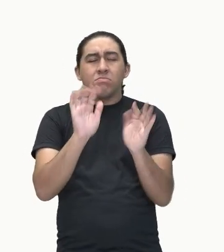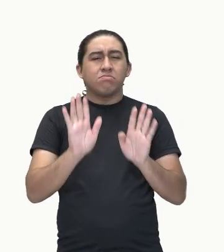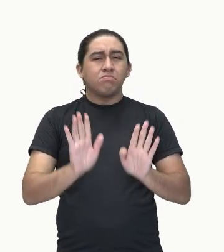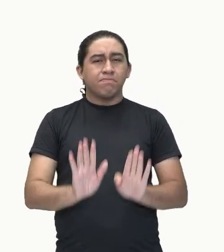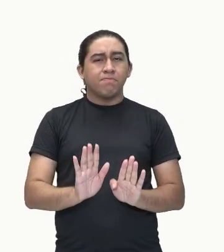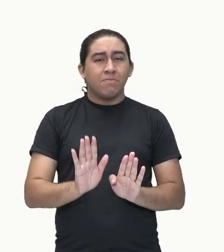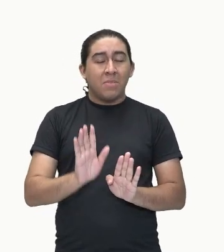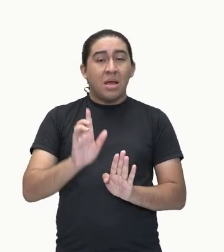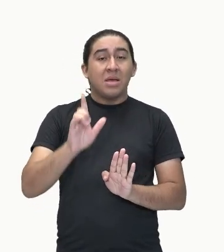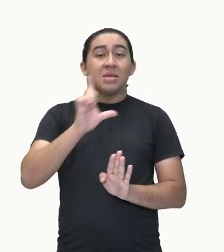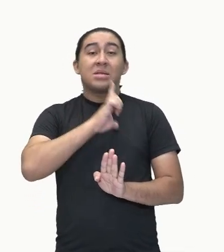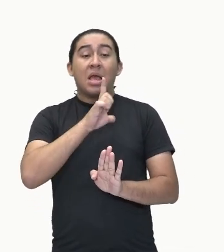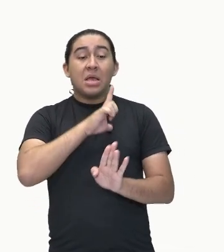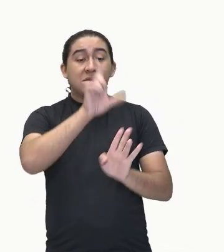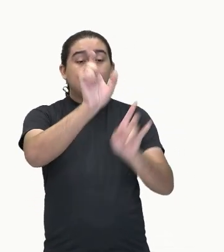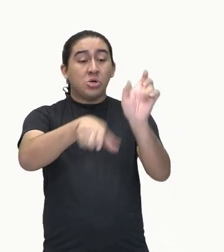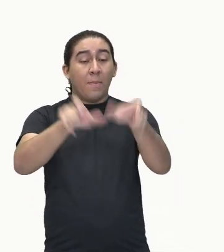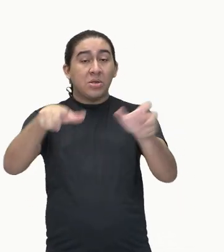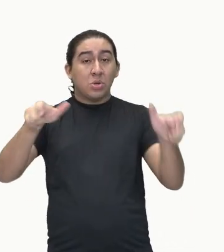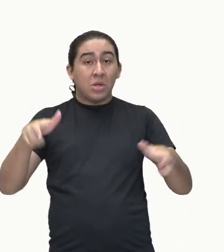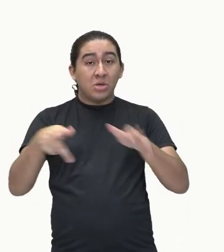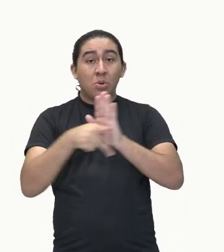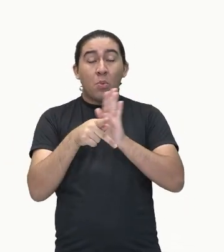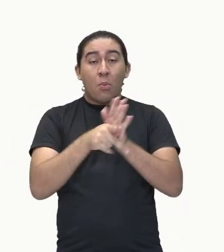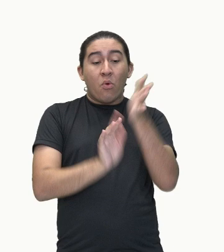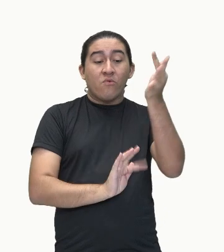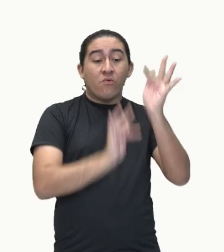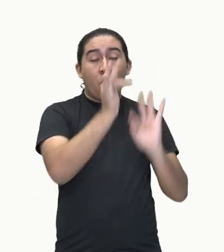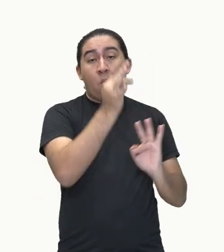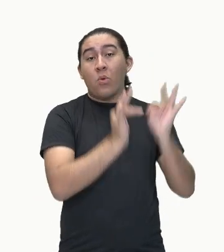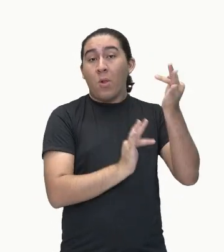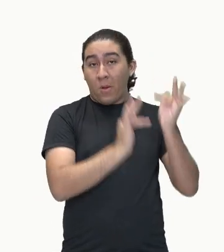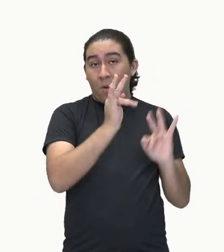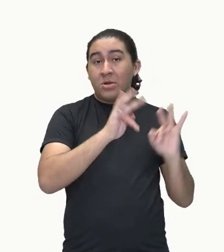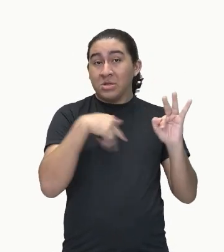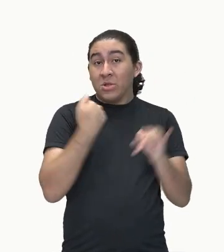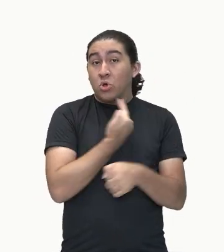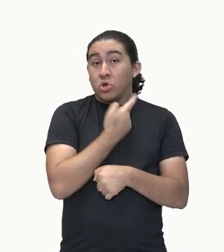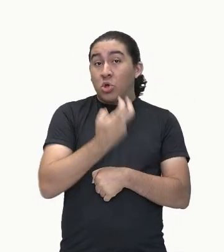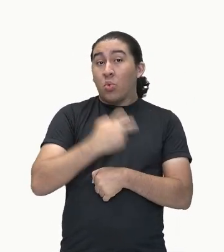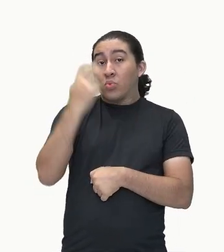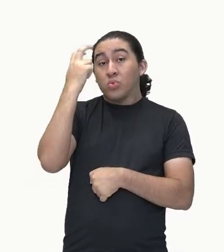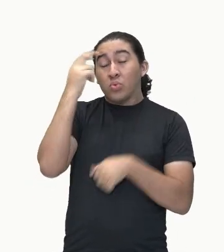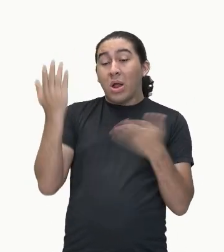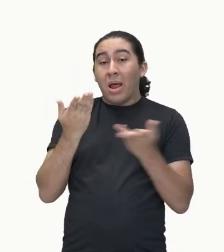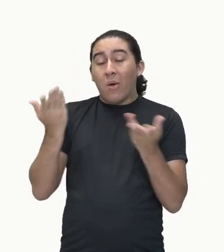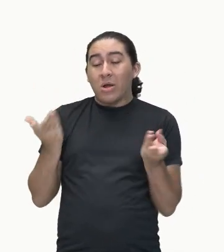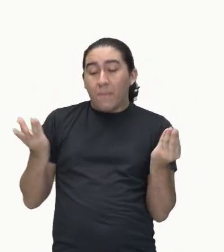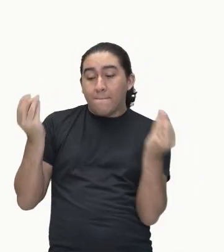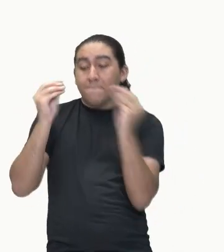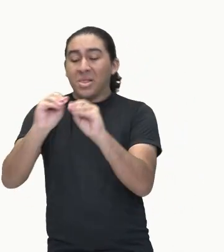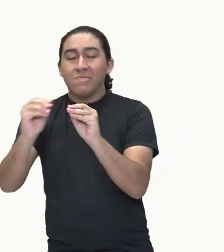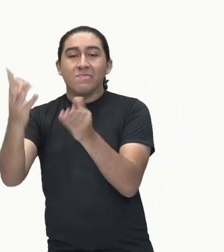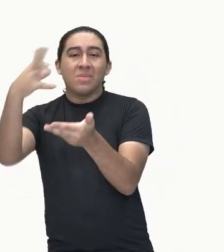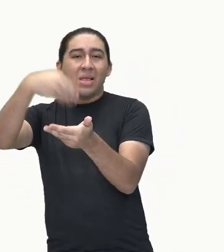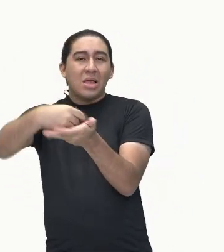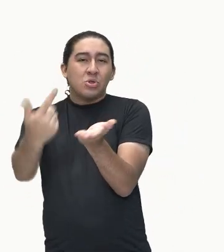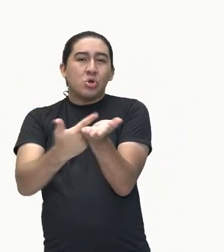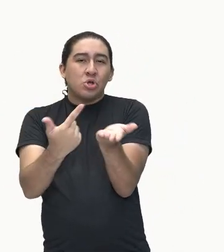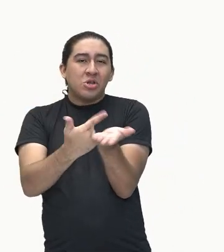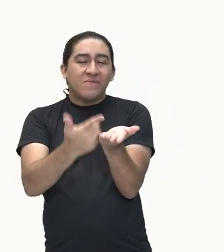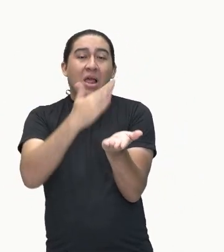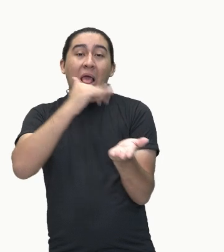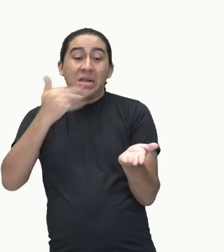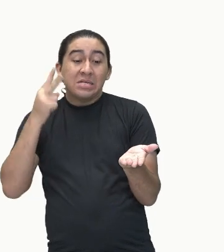trazendo essas figuras folclóricas da nossa história, da nossa cultura, para entreter as crianças. Então ele